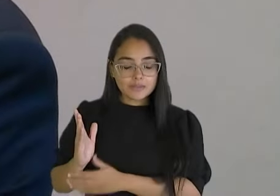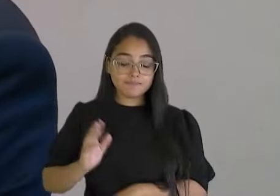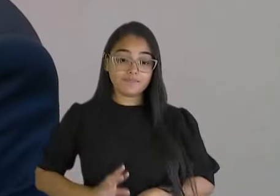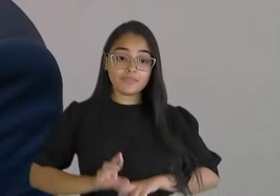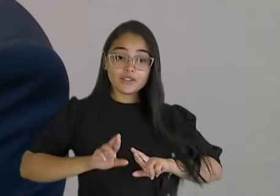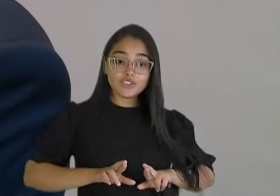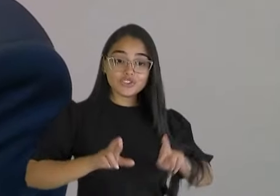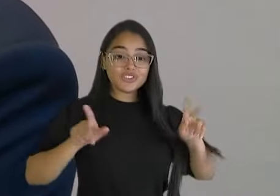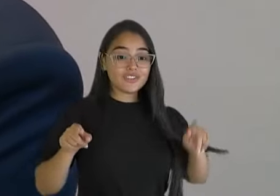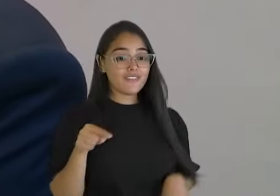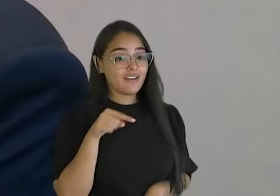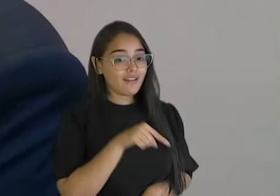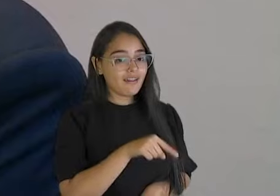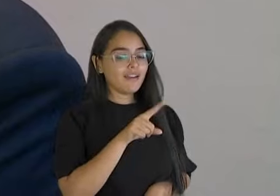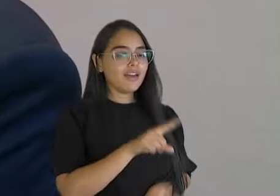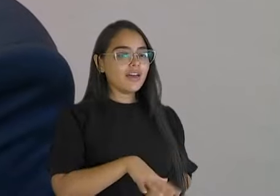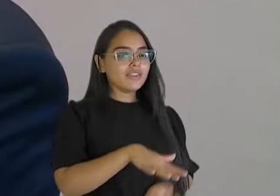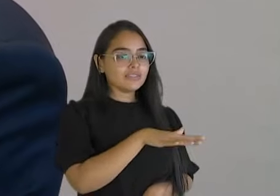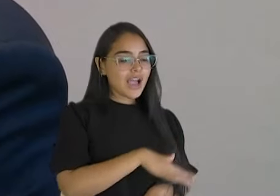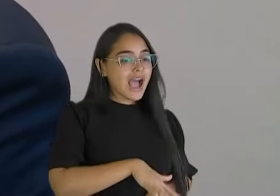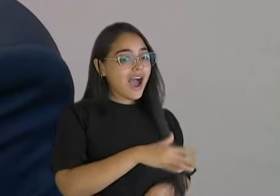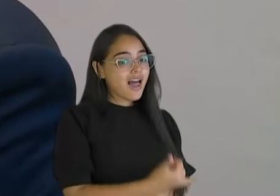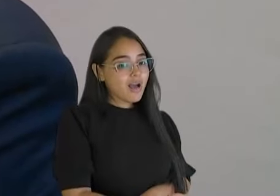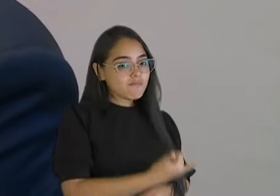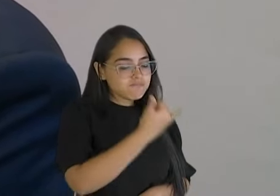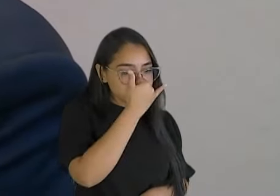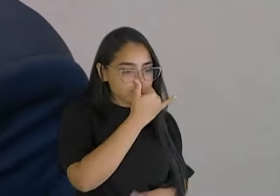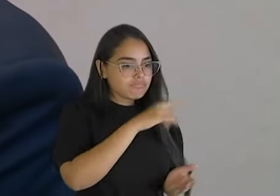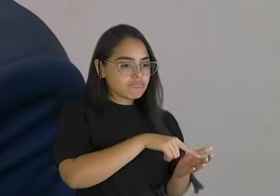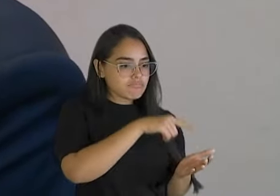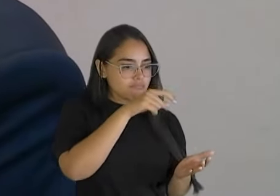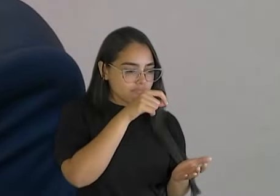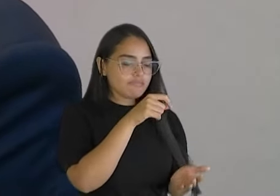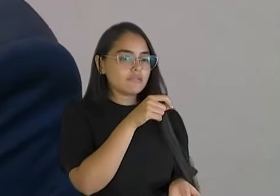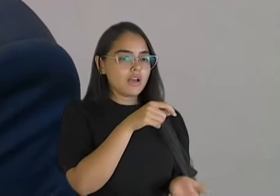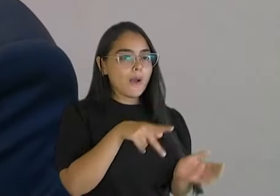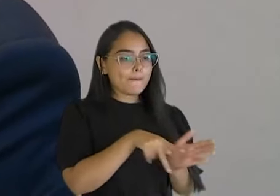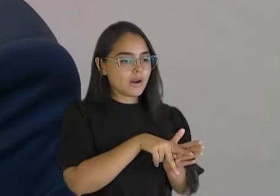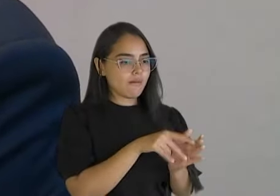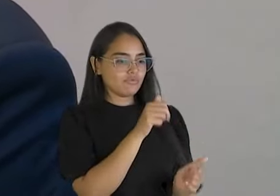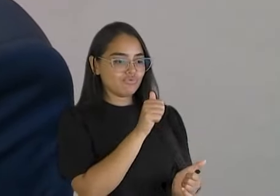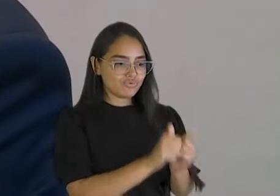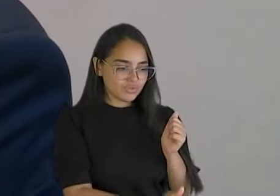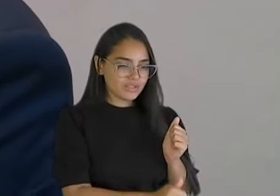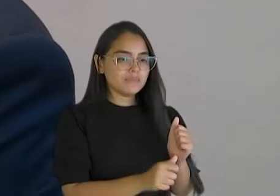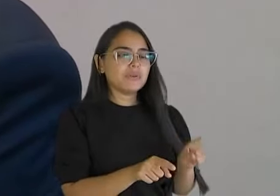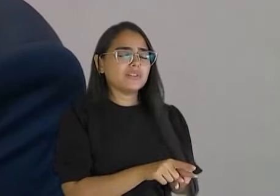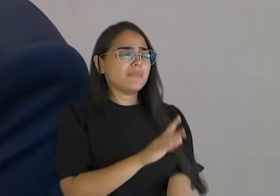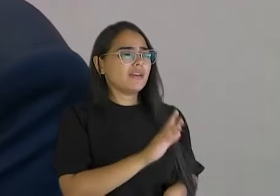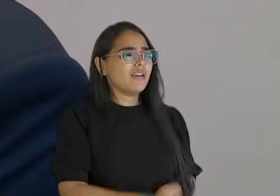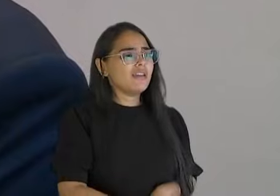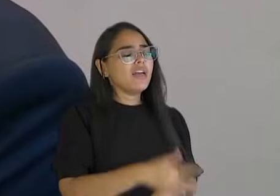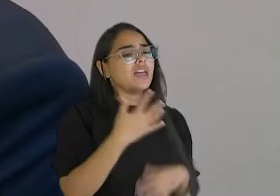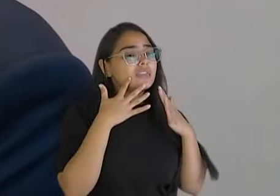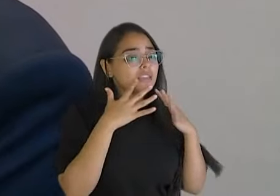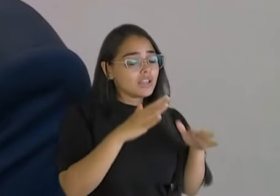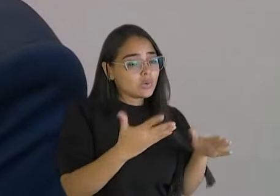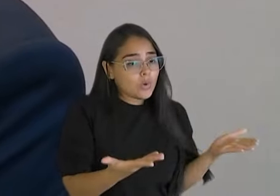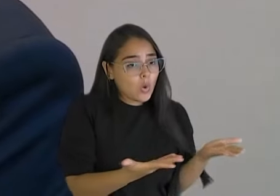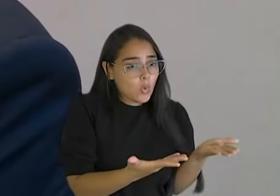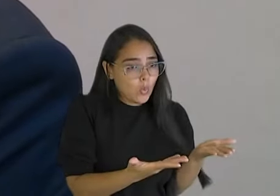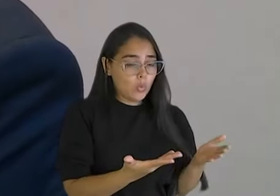Diferente disso, são os mercados de apostas esportivas, são as apostas esportivas, que também é muito comum atualmente,